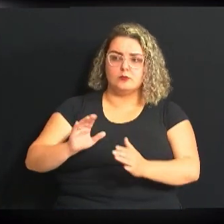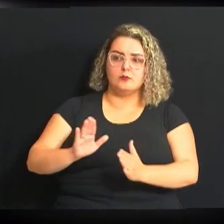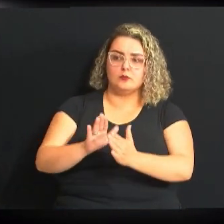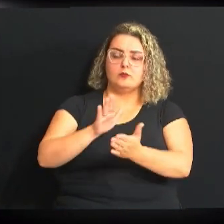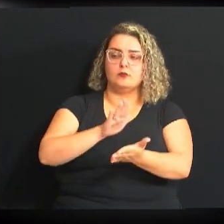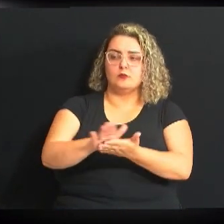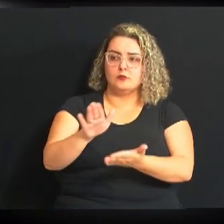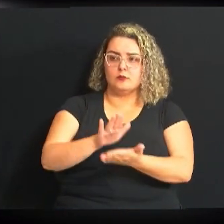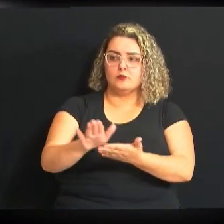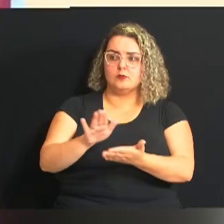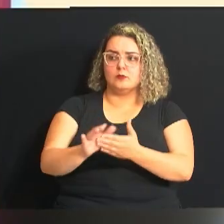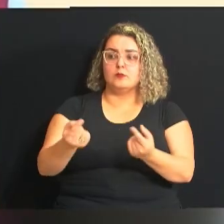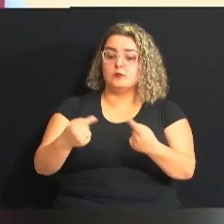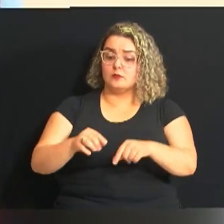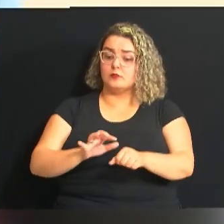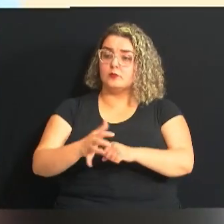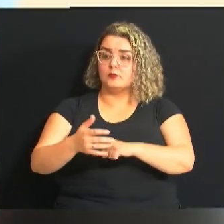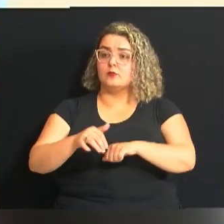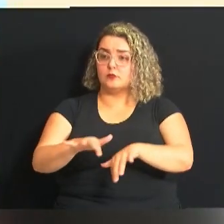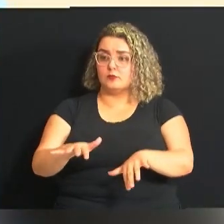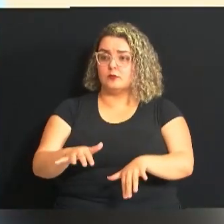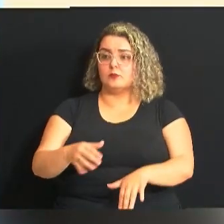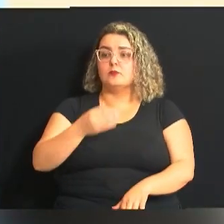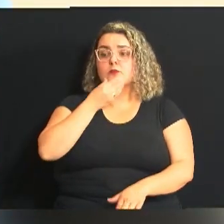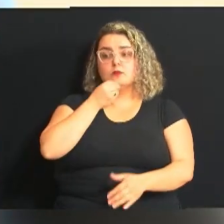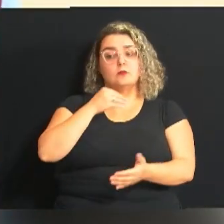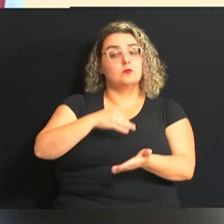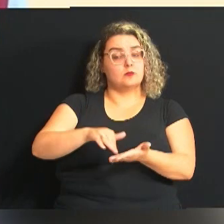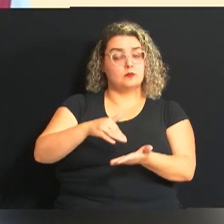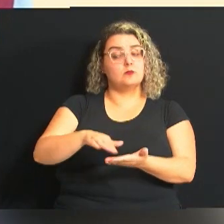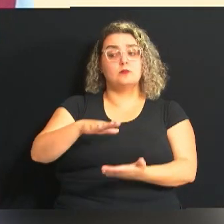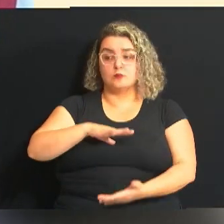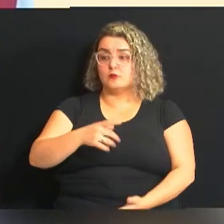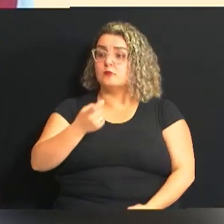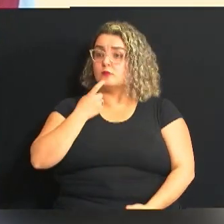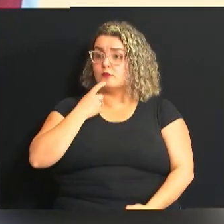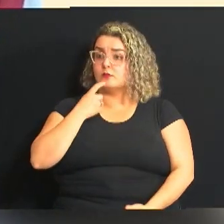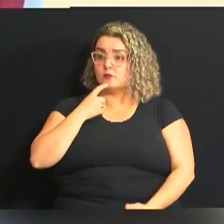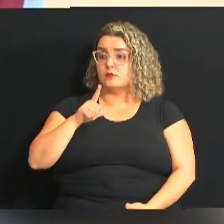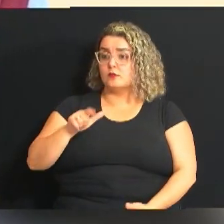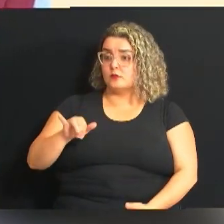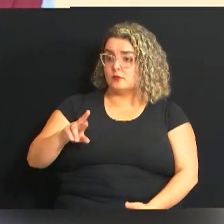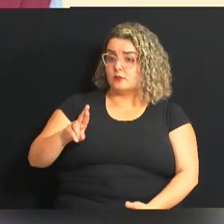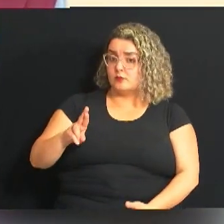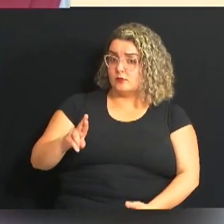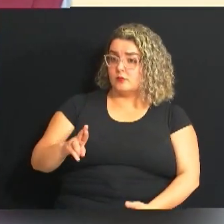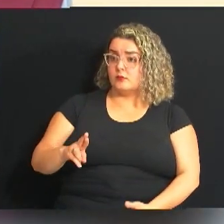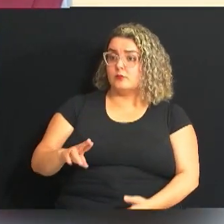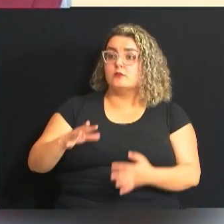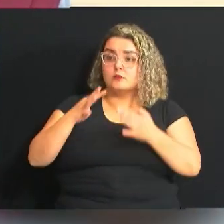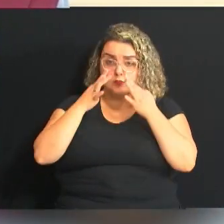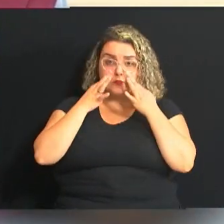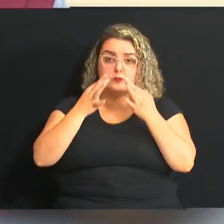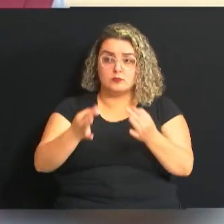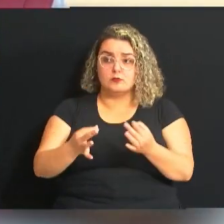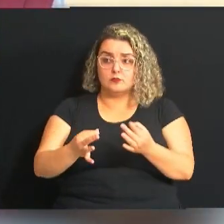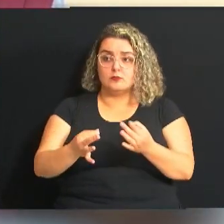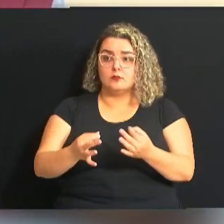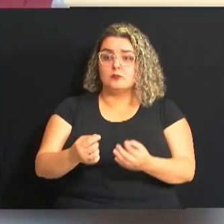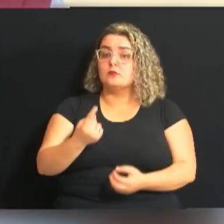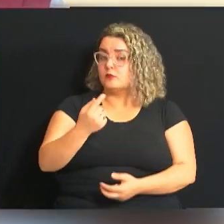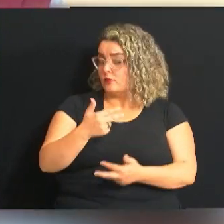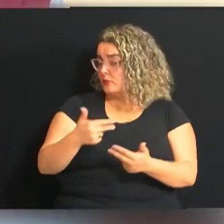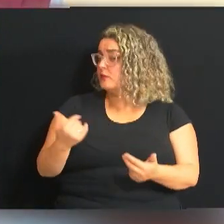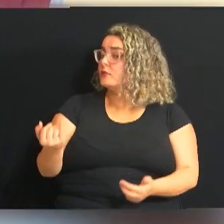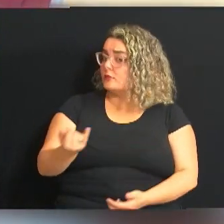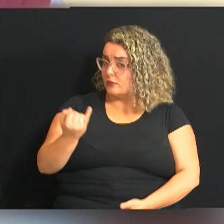do combate à pandemia. O secretário municipal de saúde, Laís Zambon, chamou a atenção para um ponto muito importante